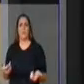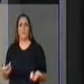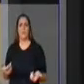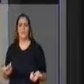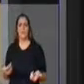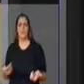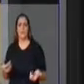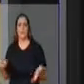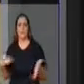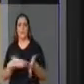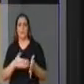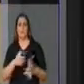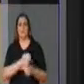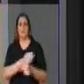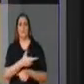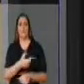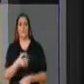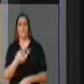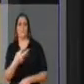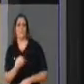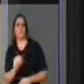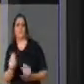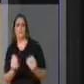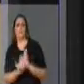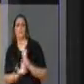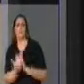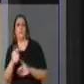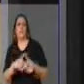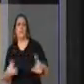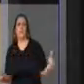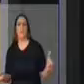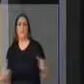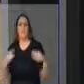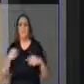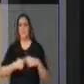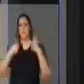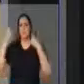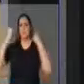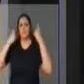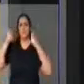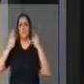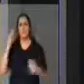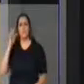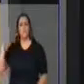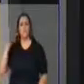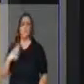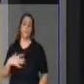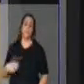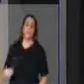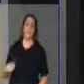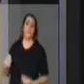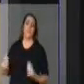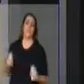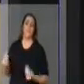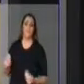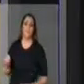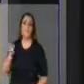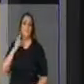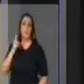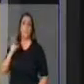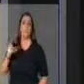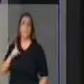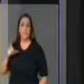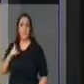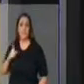falou aqui. Nós temos preocupação porque os nossos filhos estão fumando, os nossos